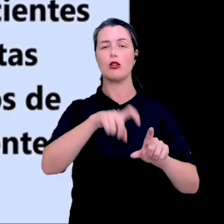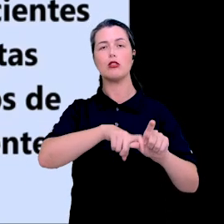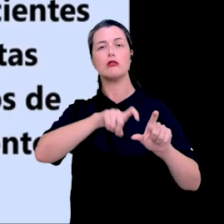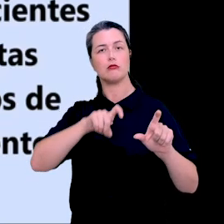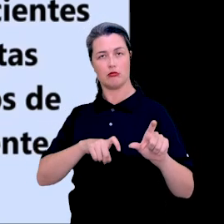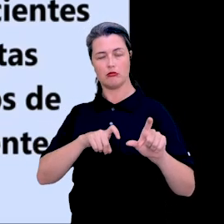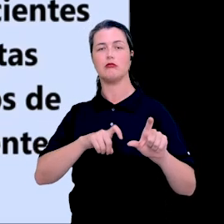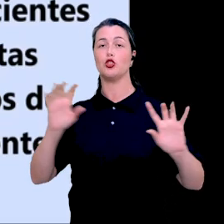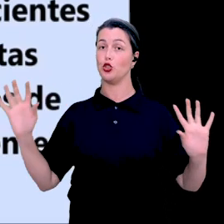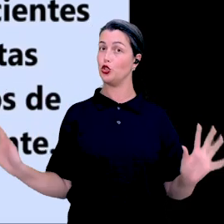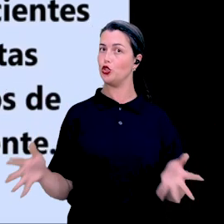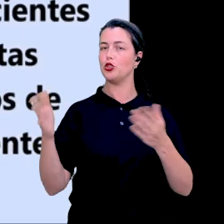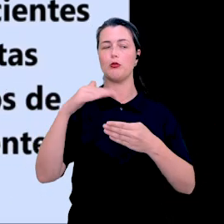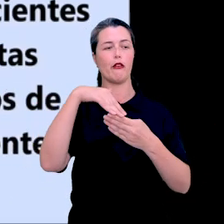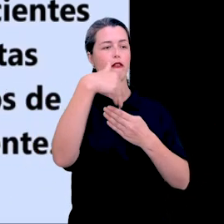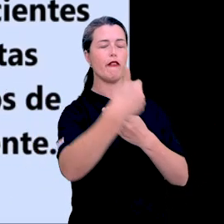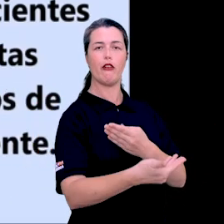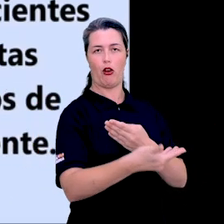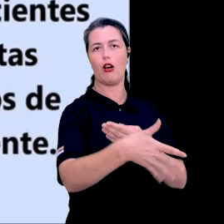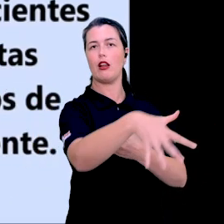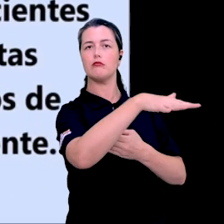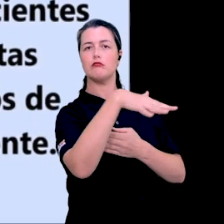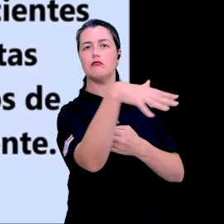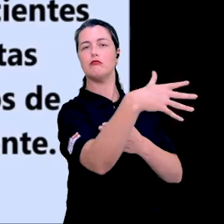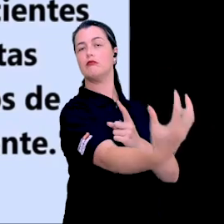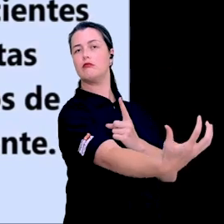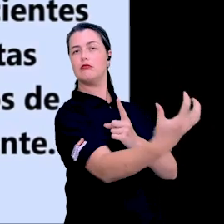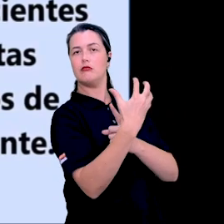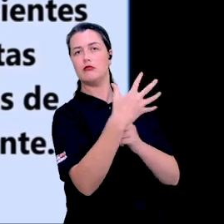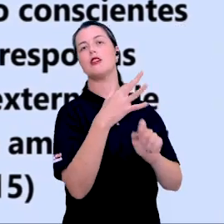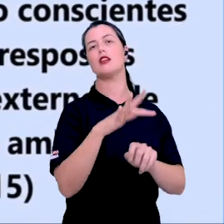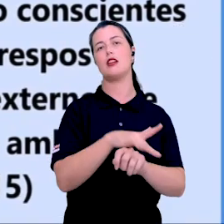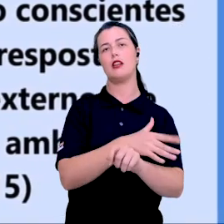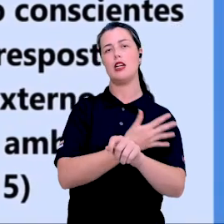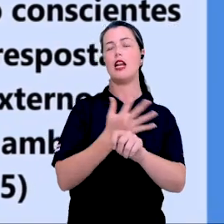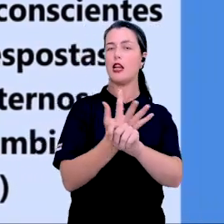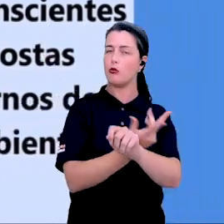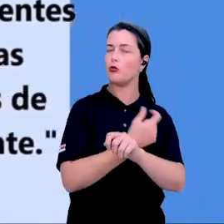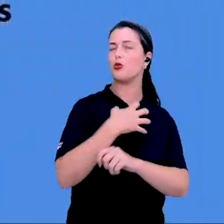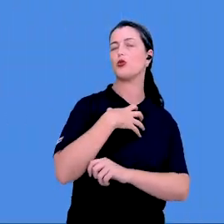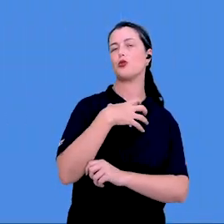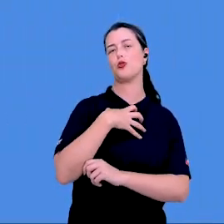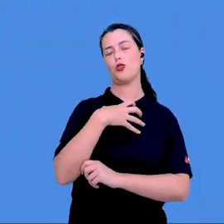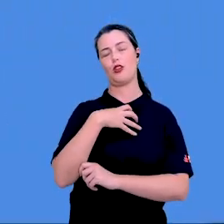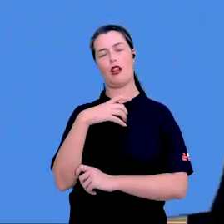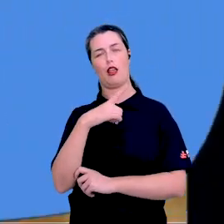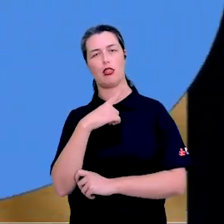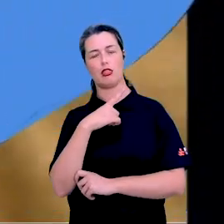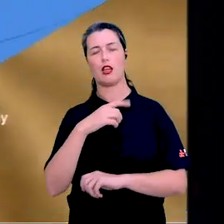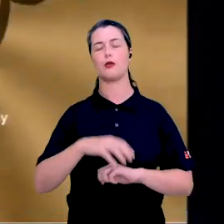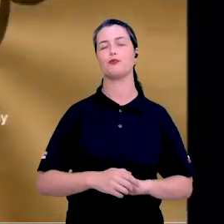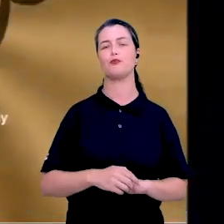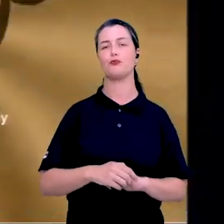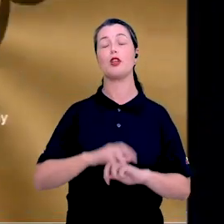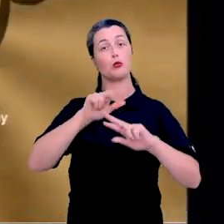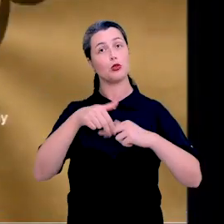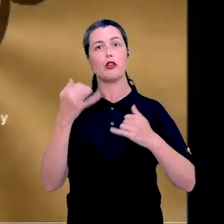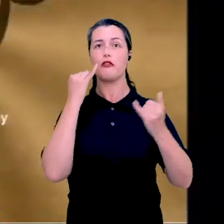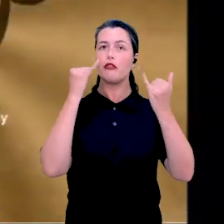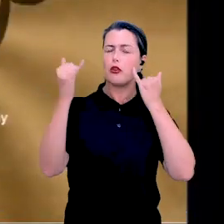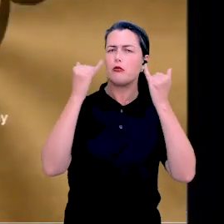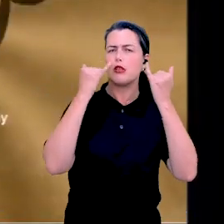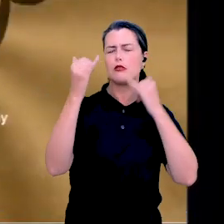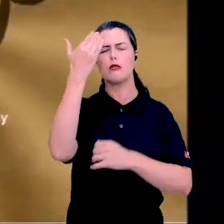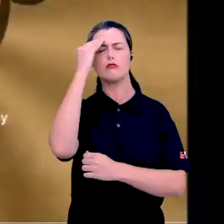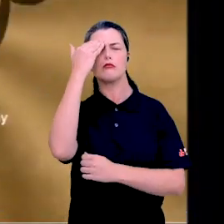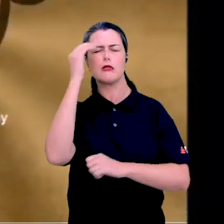respostas mecânicas a estímulos externos de percepção emocional do ambiente. Creio que com essa